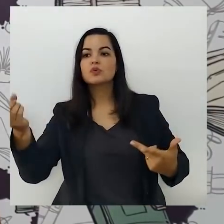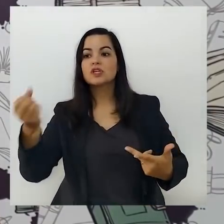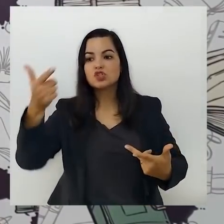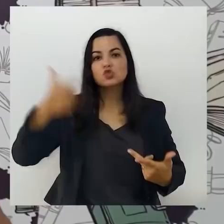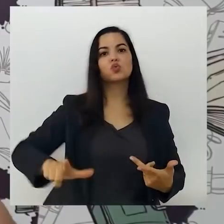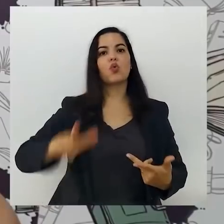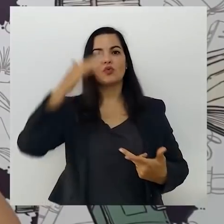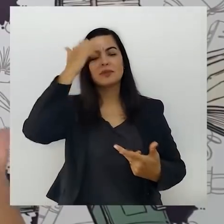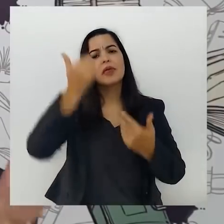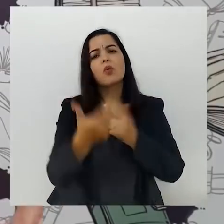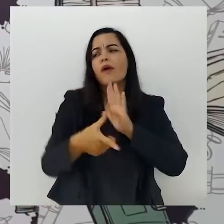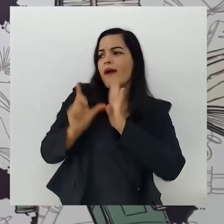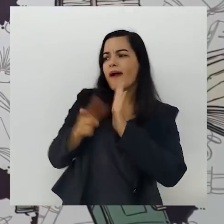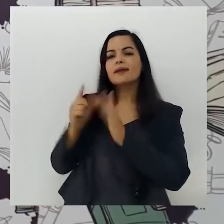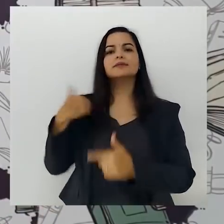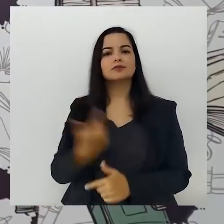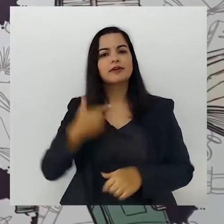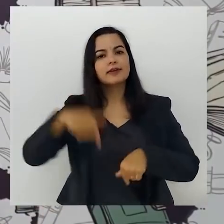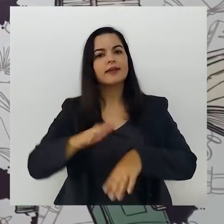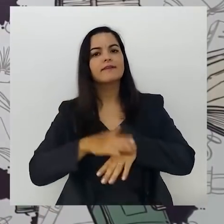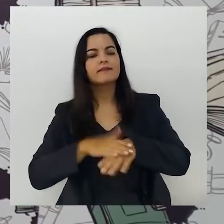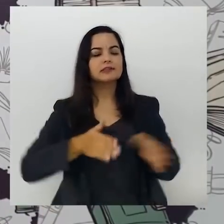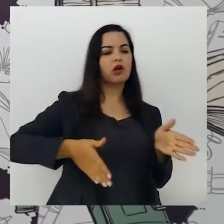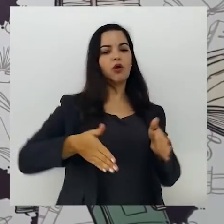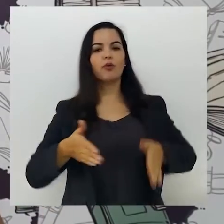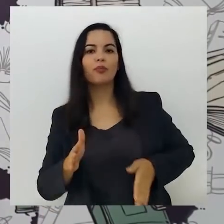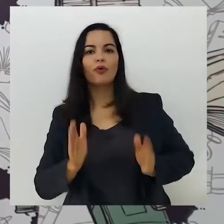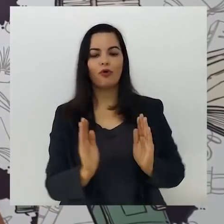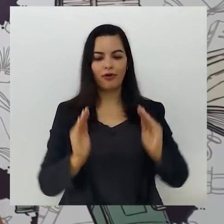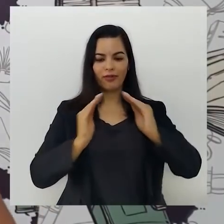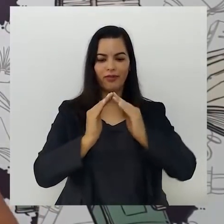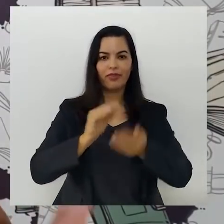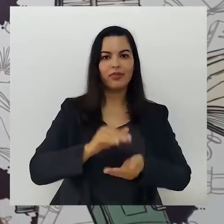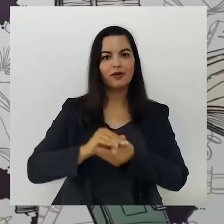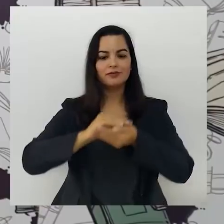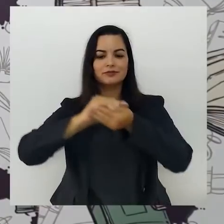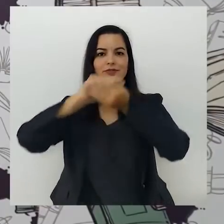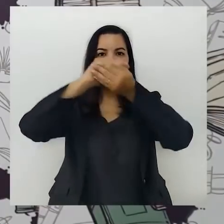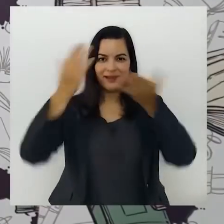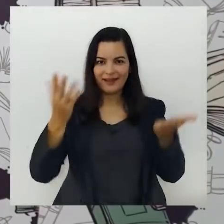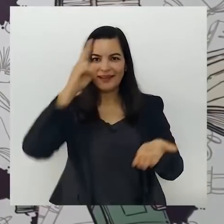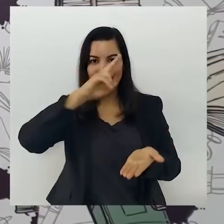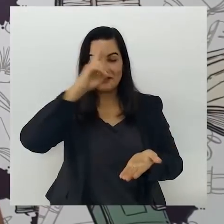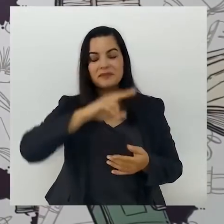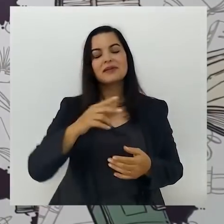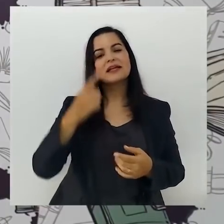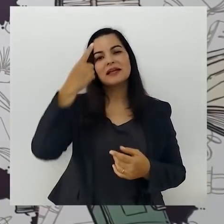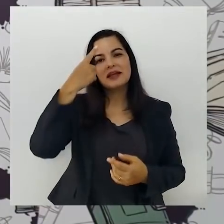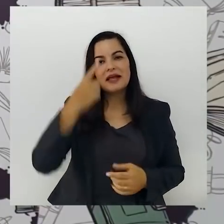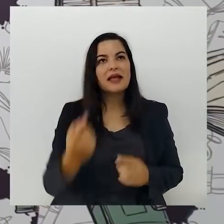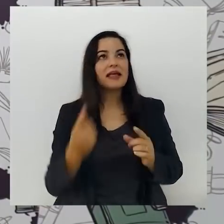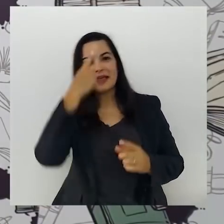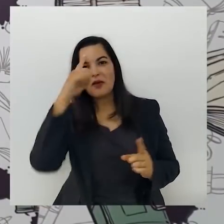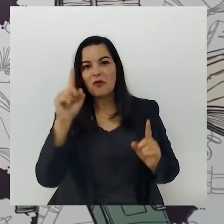fizemos robôs, objetos espaciais. A proposta é criar e se divertir. Então vocês podem